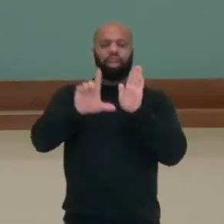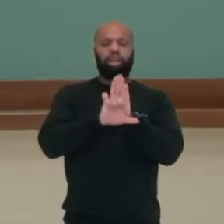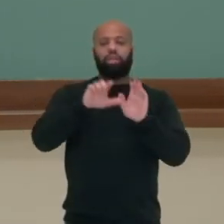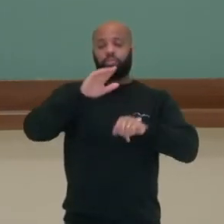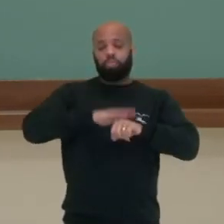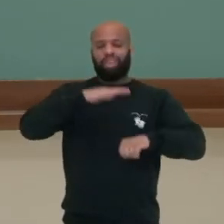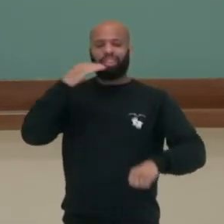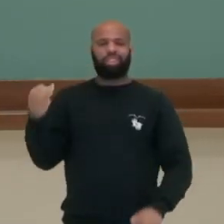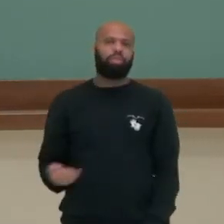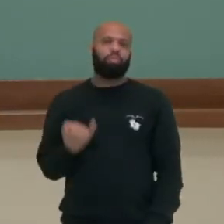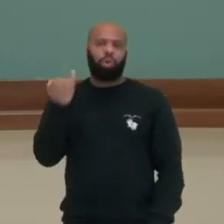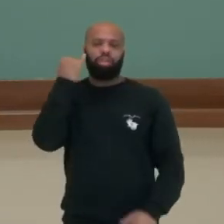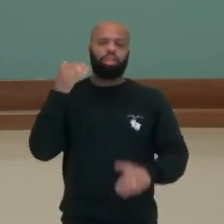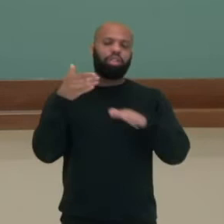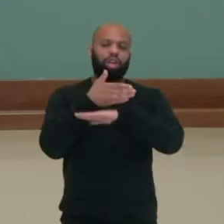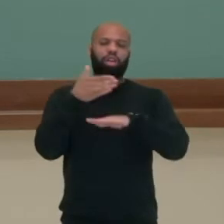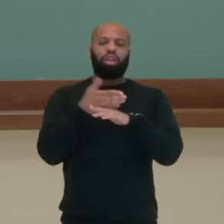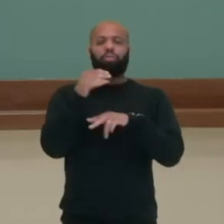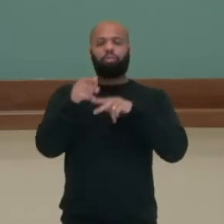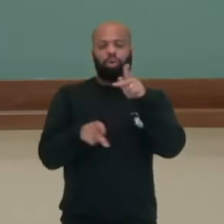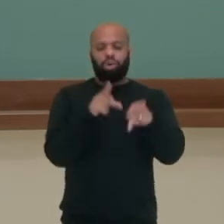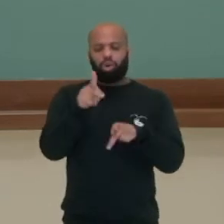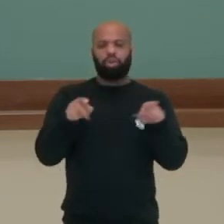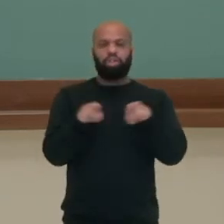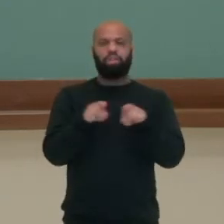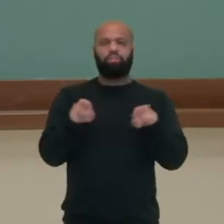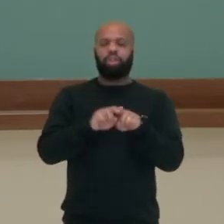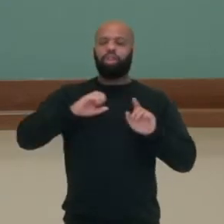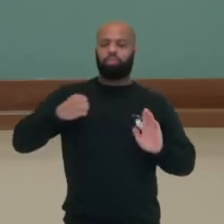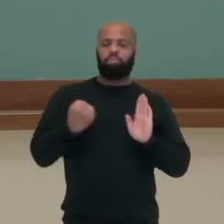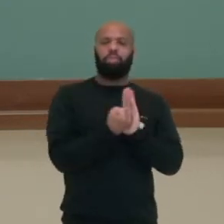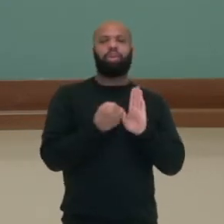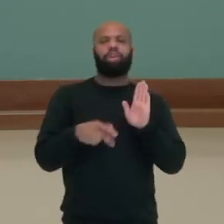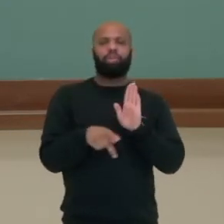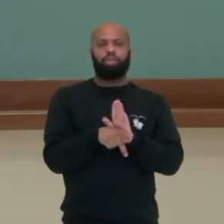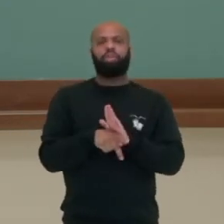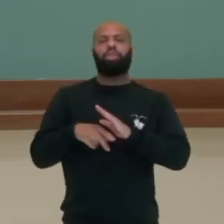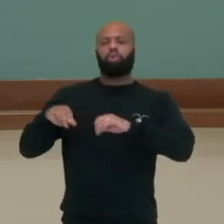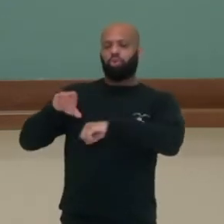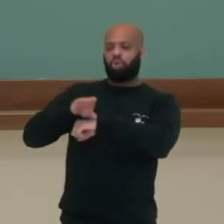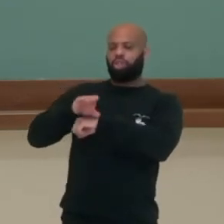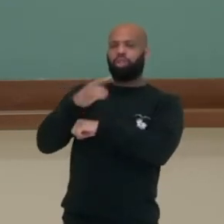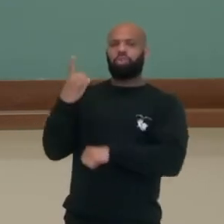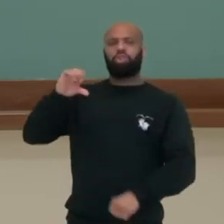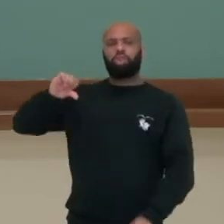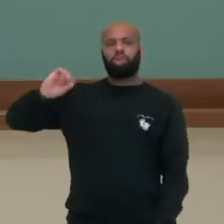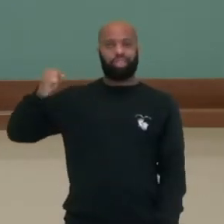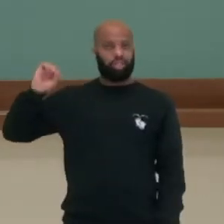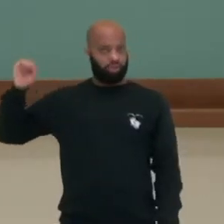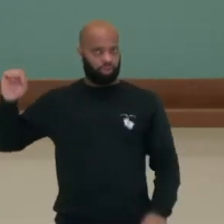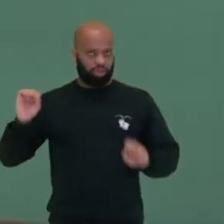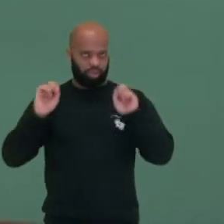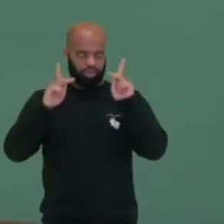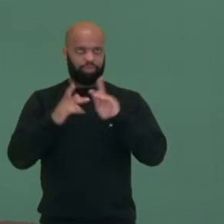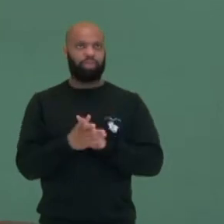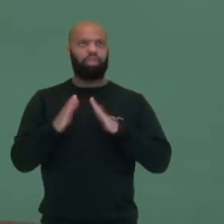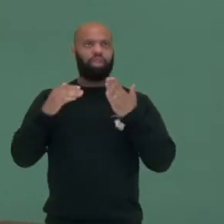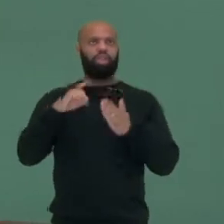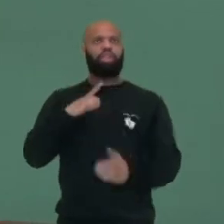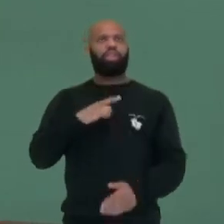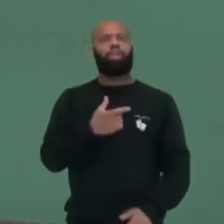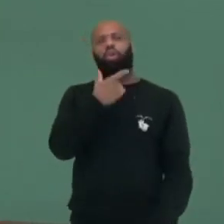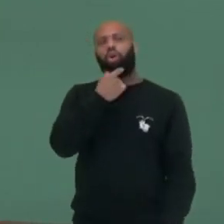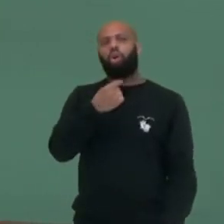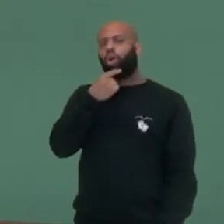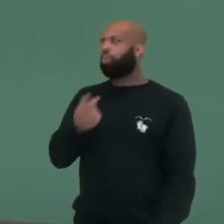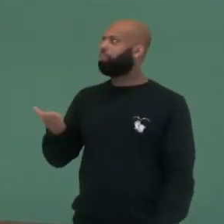com participação popular. E essa foi uma grande marca da Constituição de 1988. Ulisses